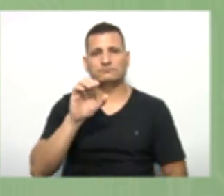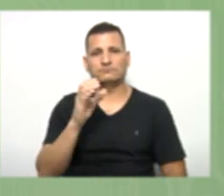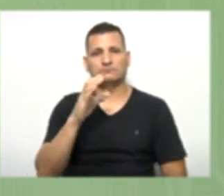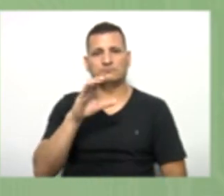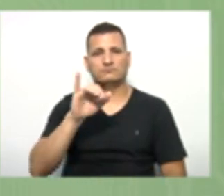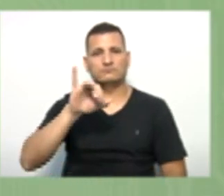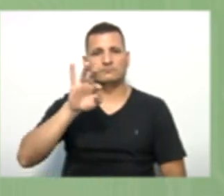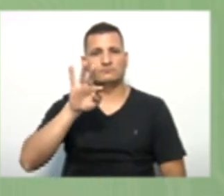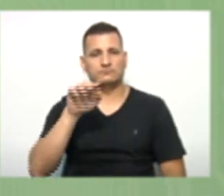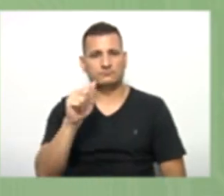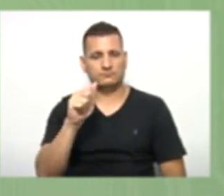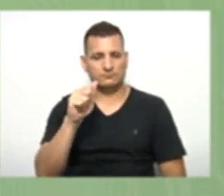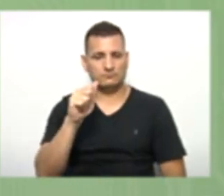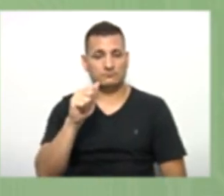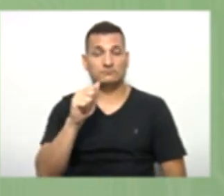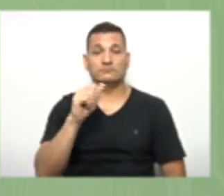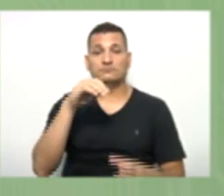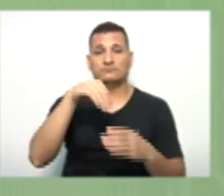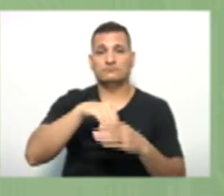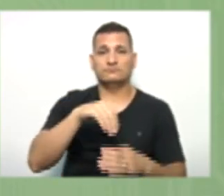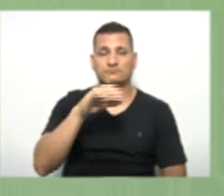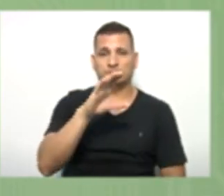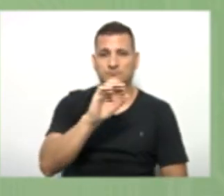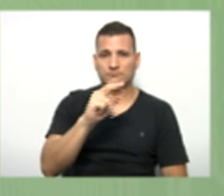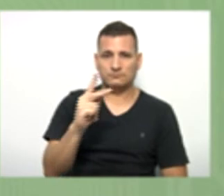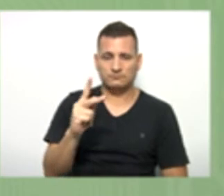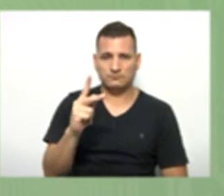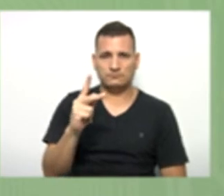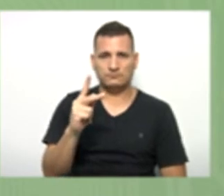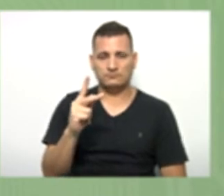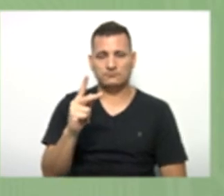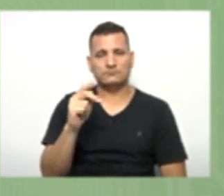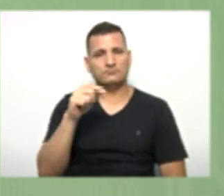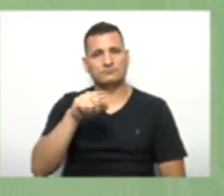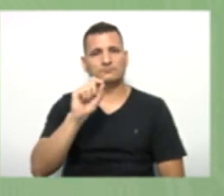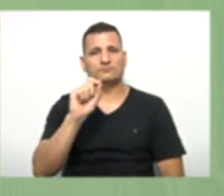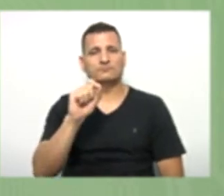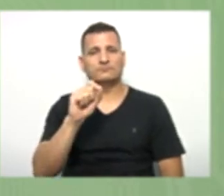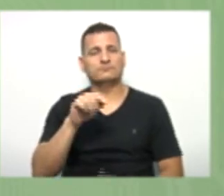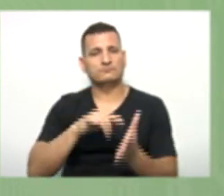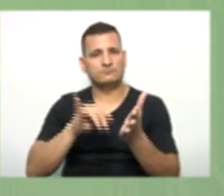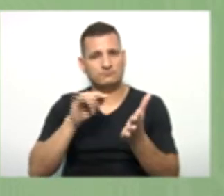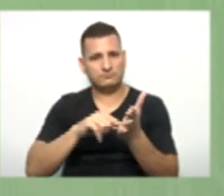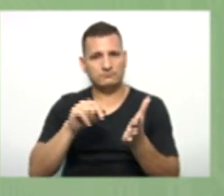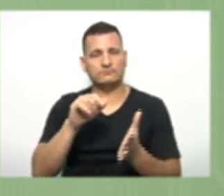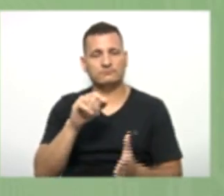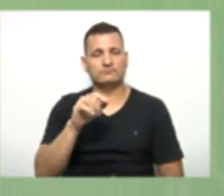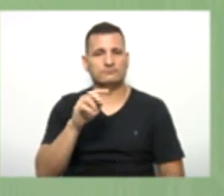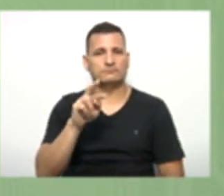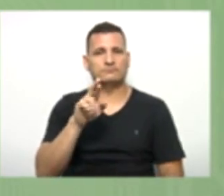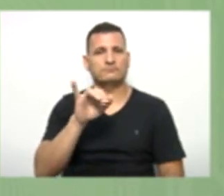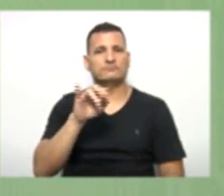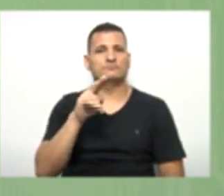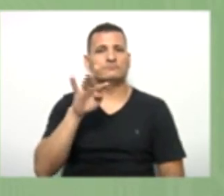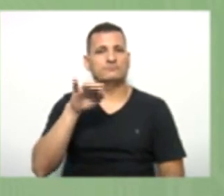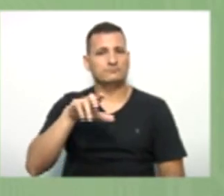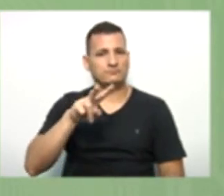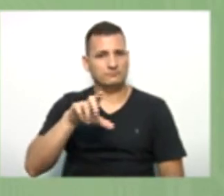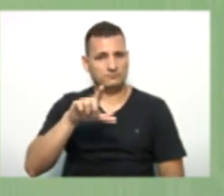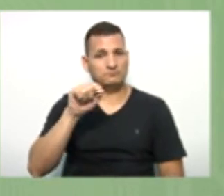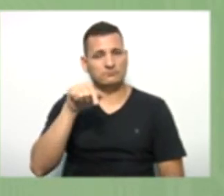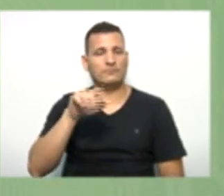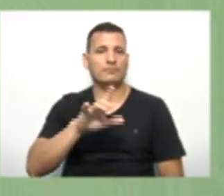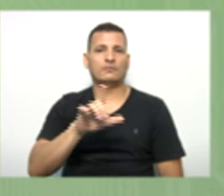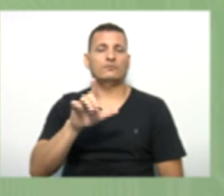que receita na cooperativa, ela é tributável, é um ato não